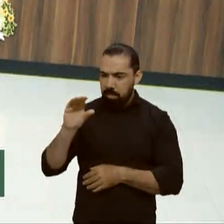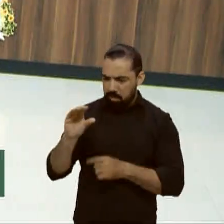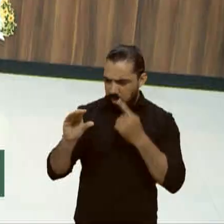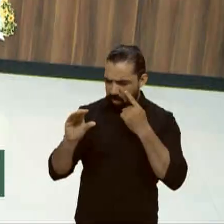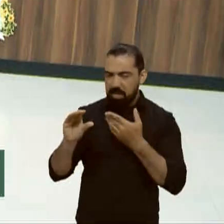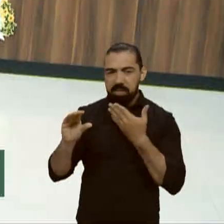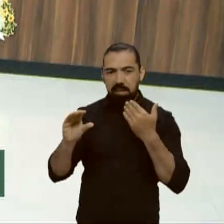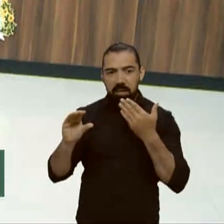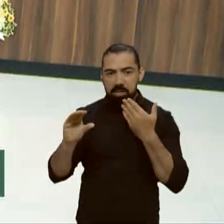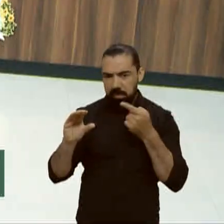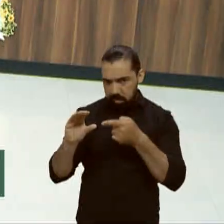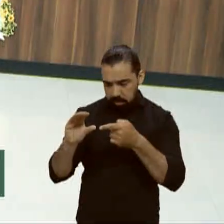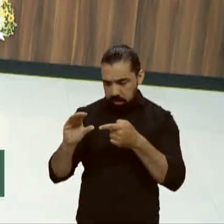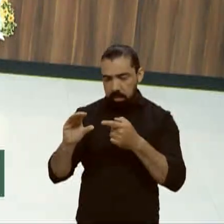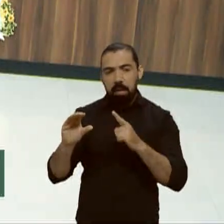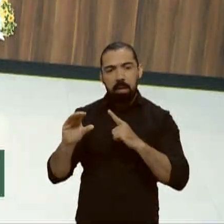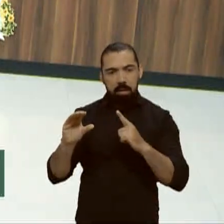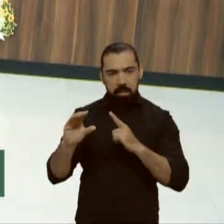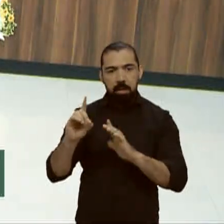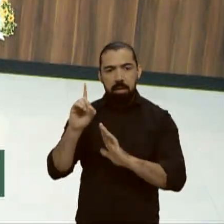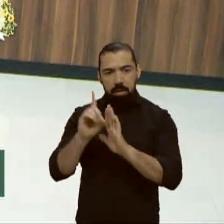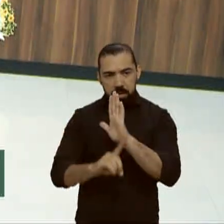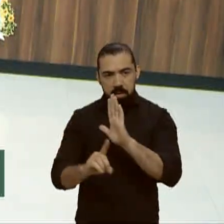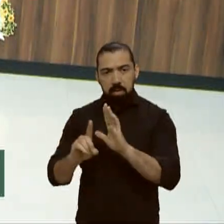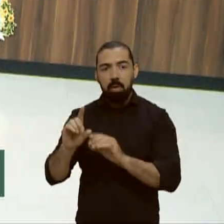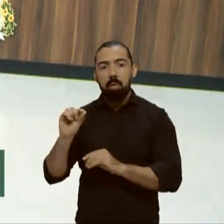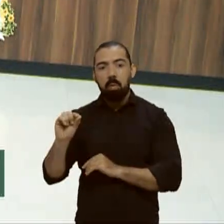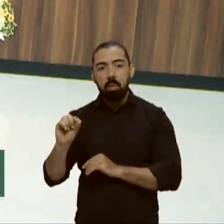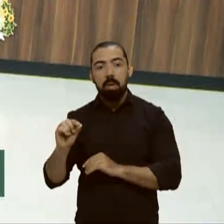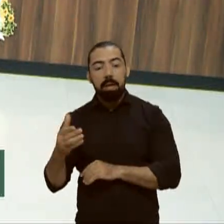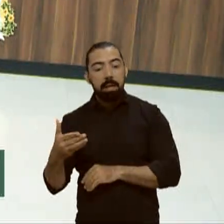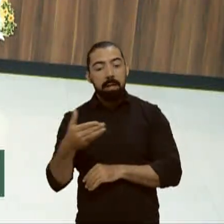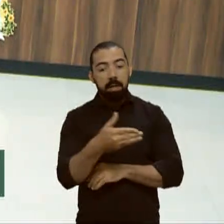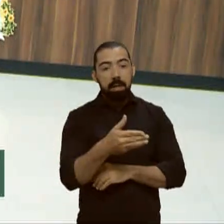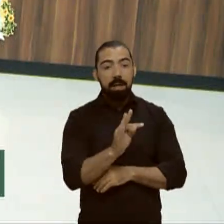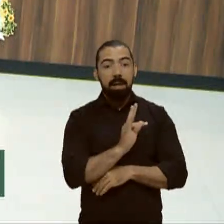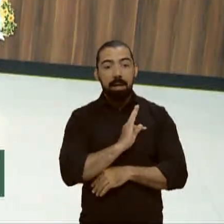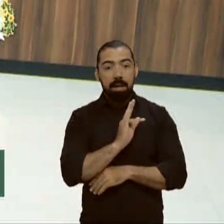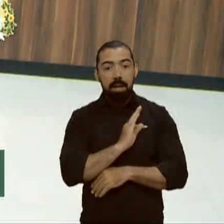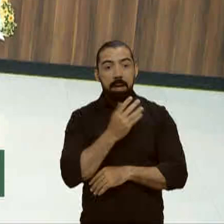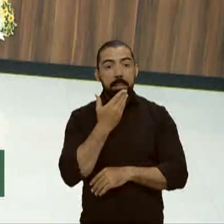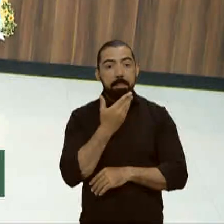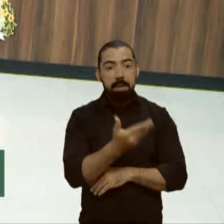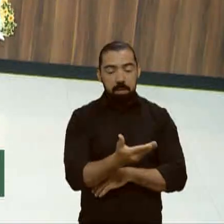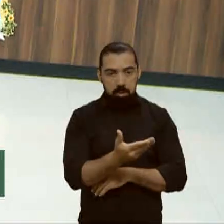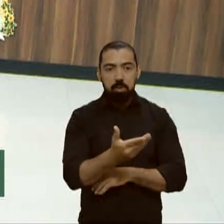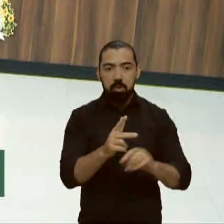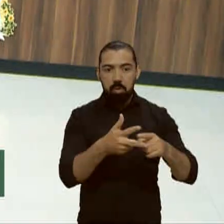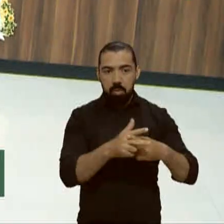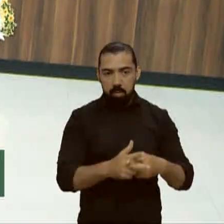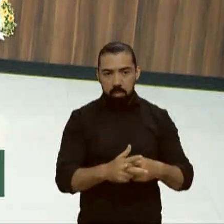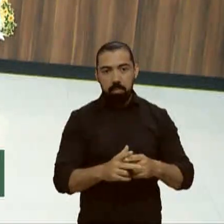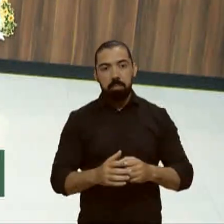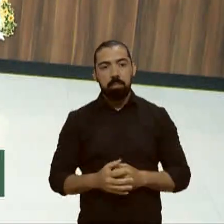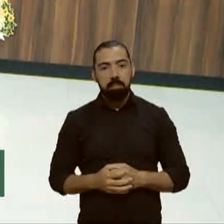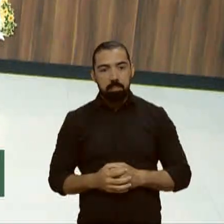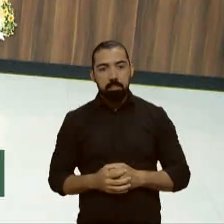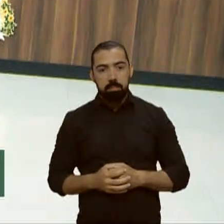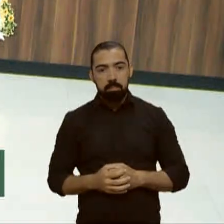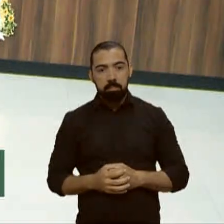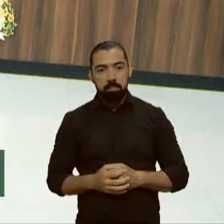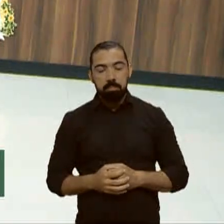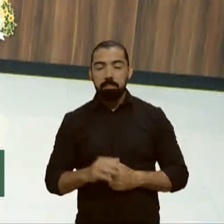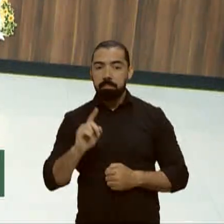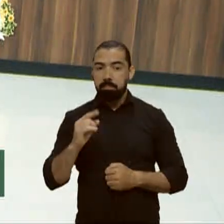avaria, ele tem o direito de levar até a assistência técnica e pedir o conserto. Muita gente não sabe disso. É muito importante